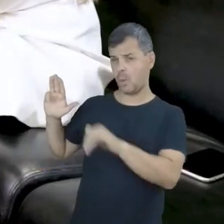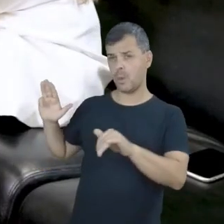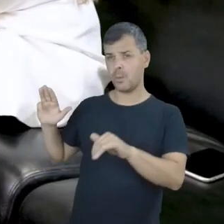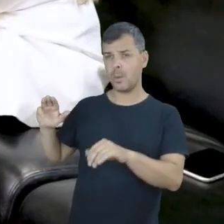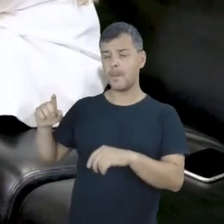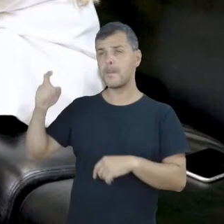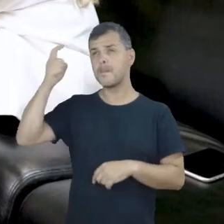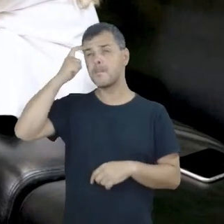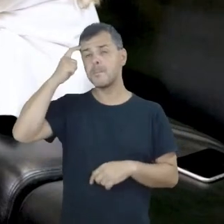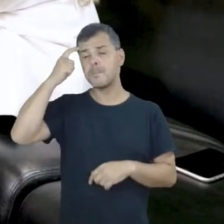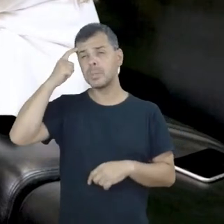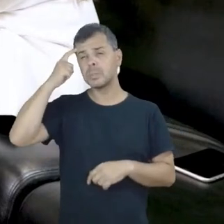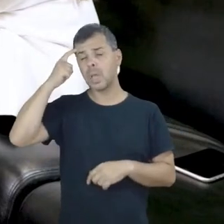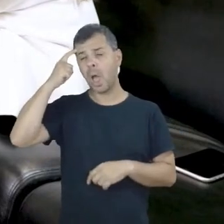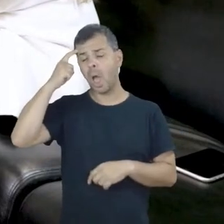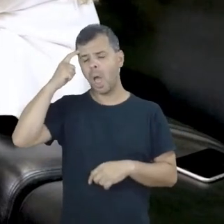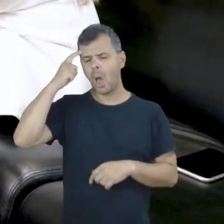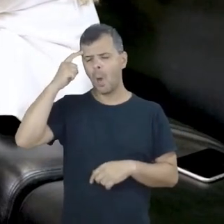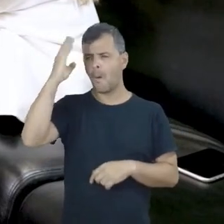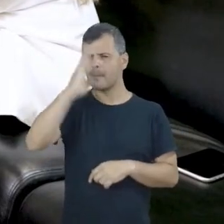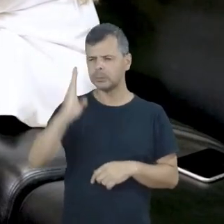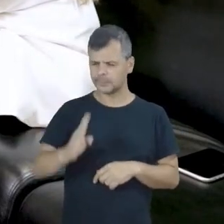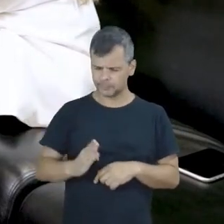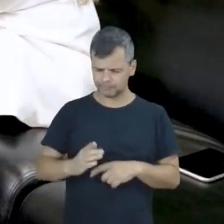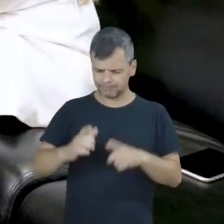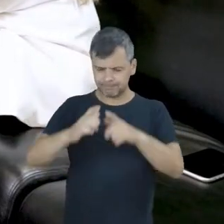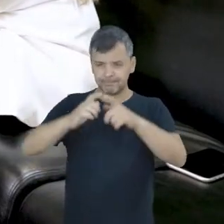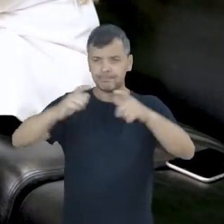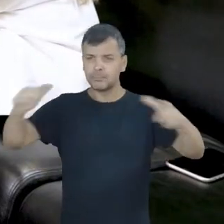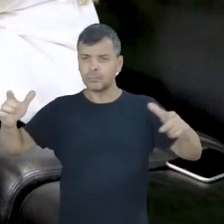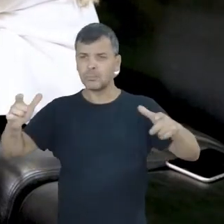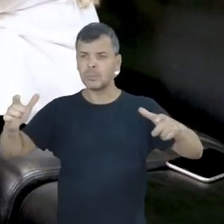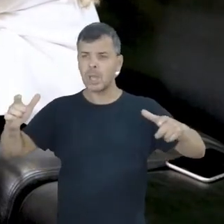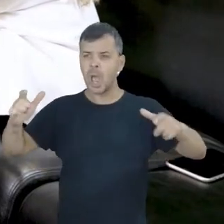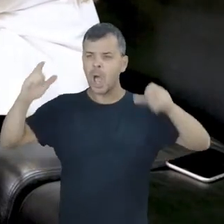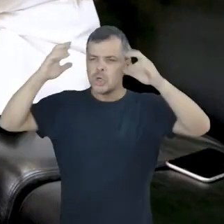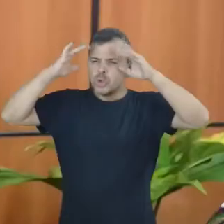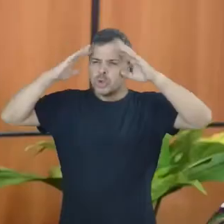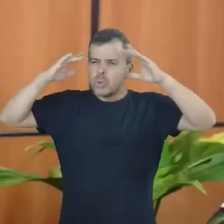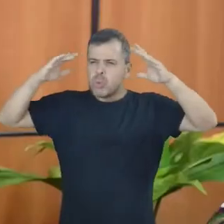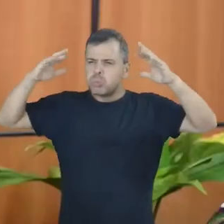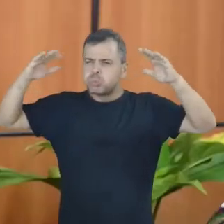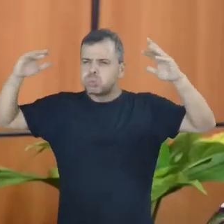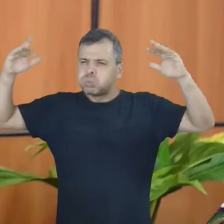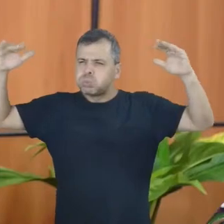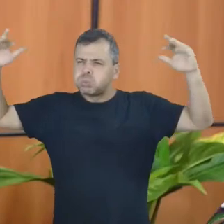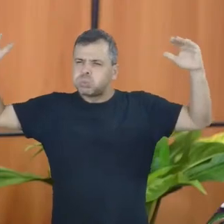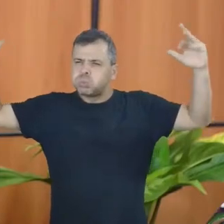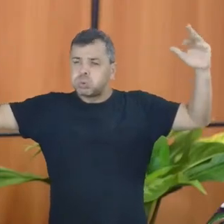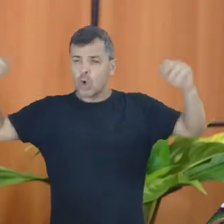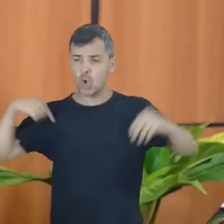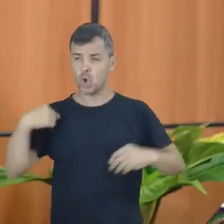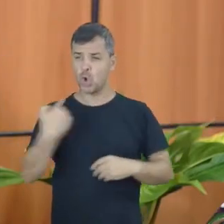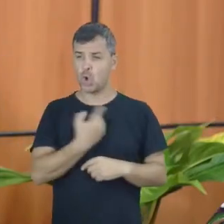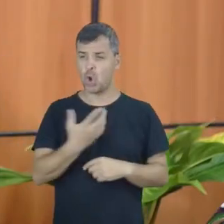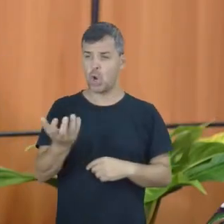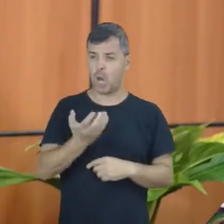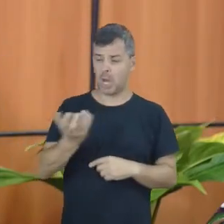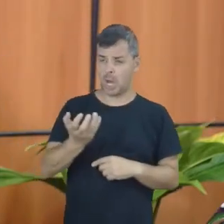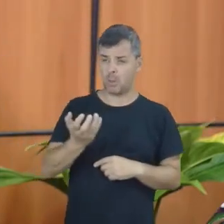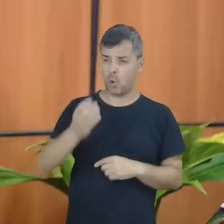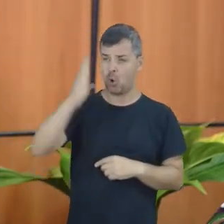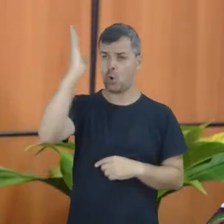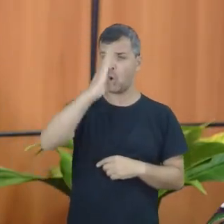para pensar um Brasil grande, para pensar um Brasil a partir de sonhar alto, sonhar grande. Nós queremos um